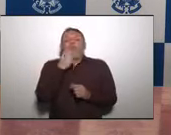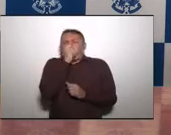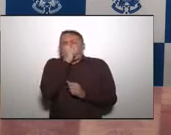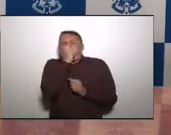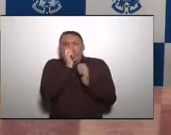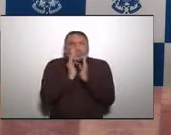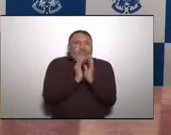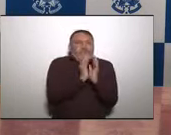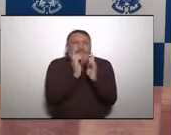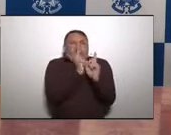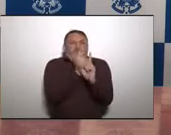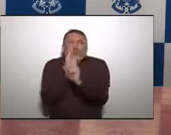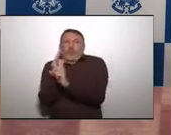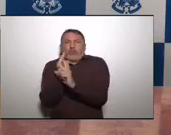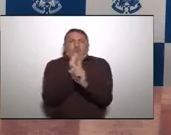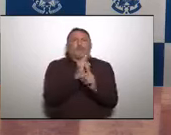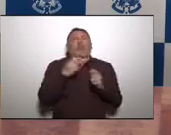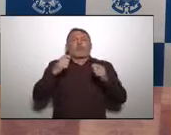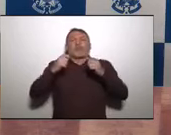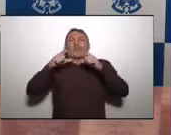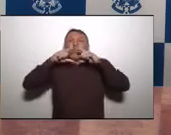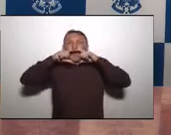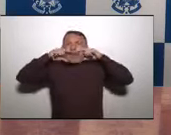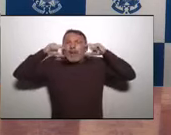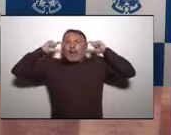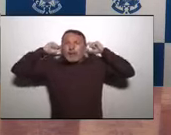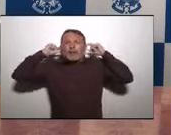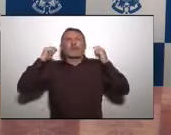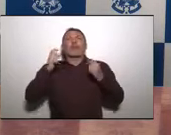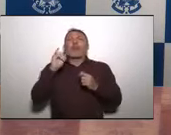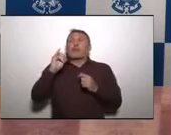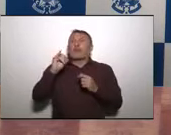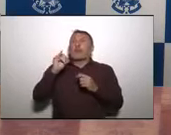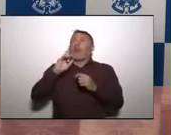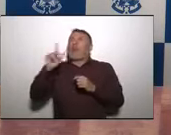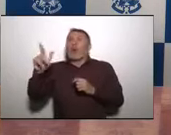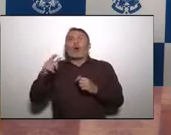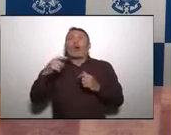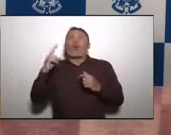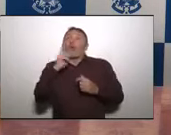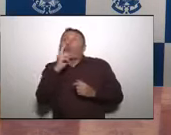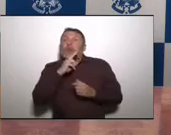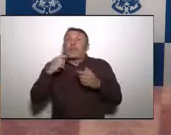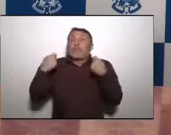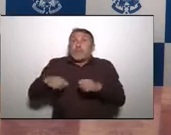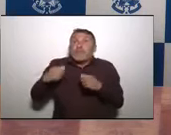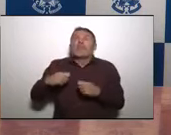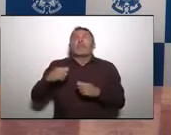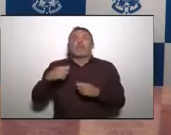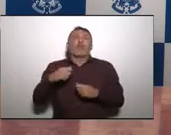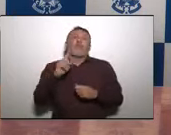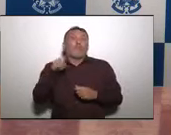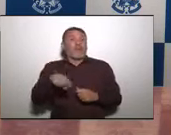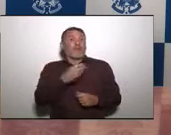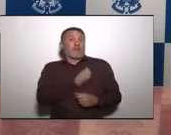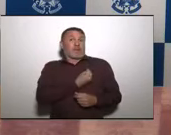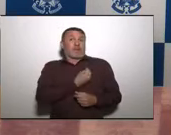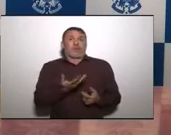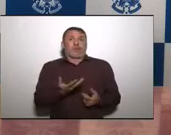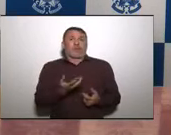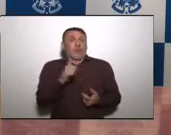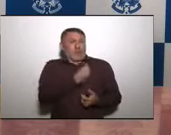só sair o necessário, né, o essencial para a gente sair, porque estamos tratando das nossas vidas, não estou tratando de